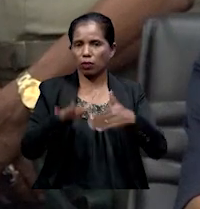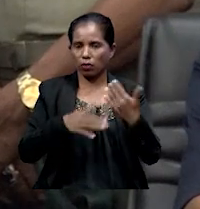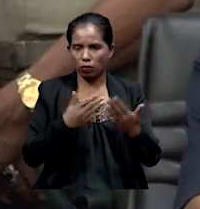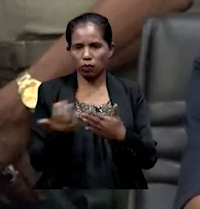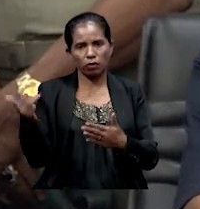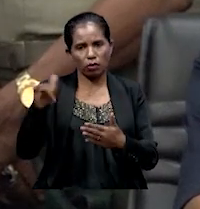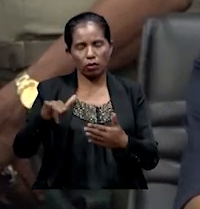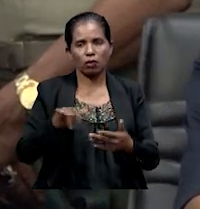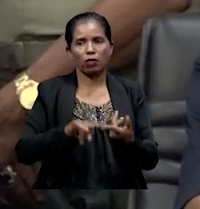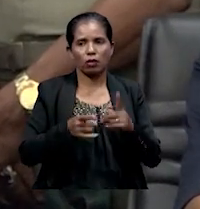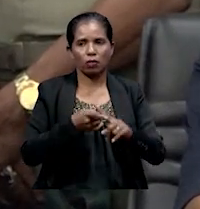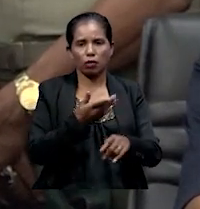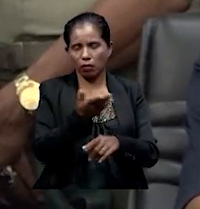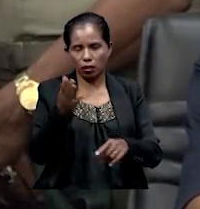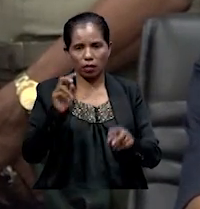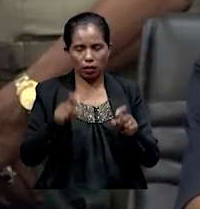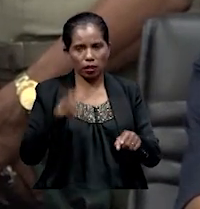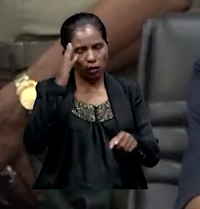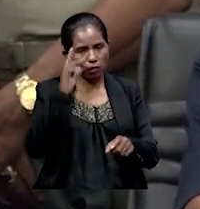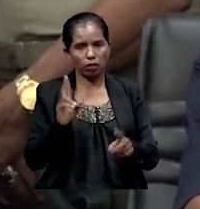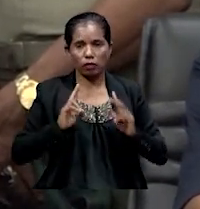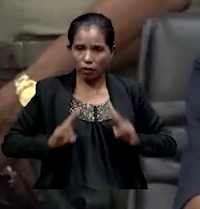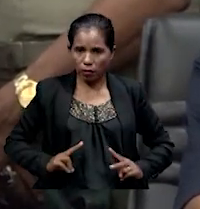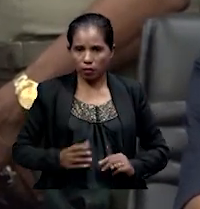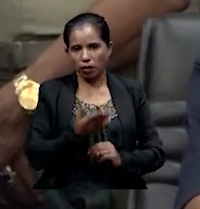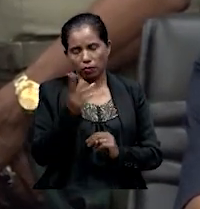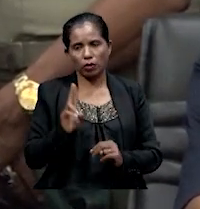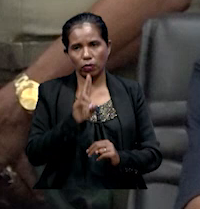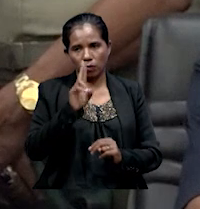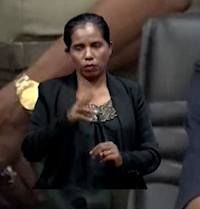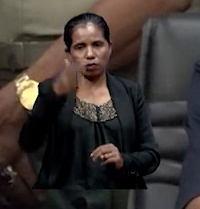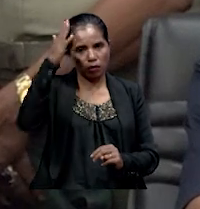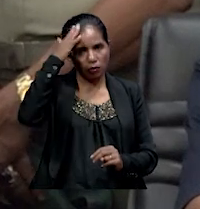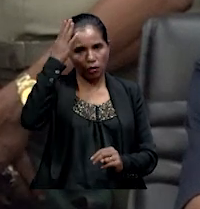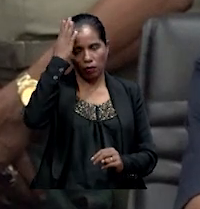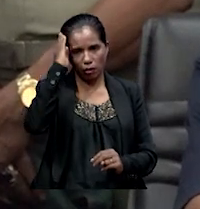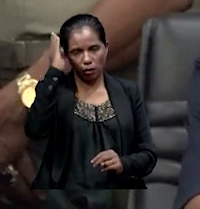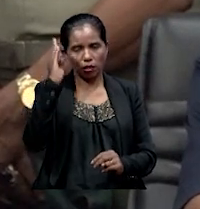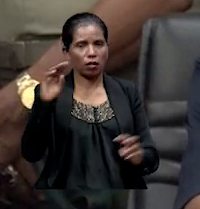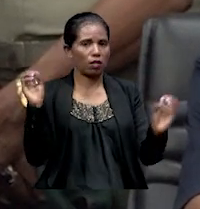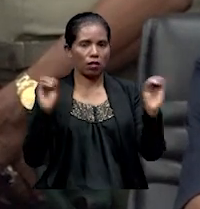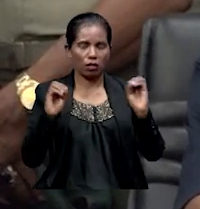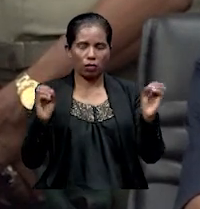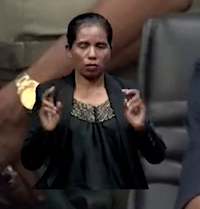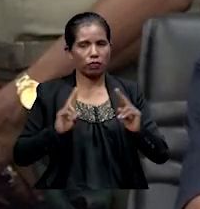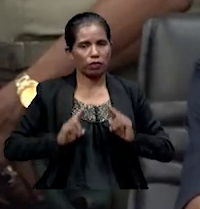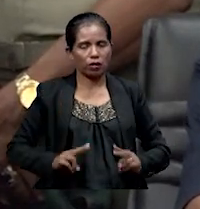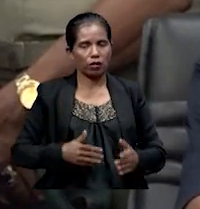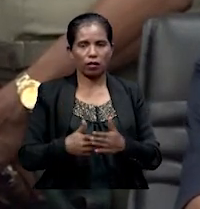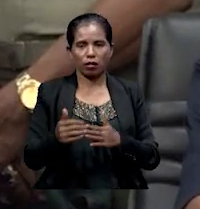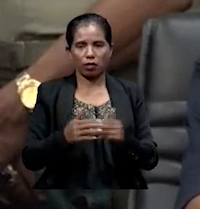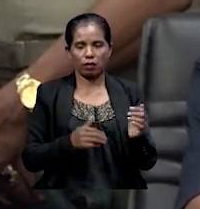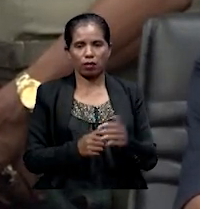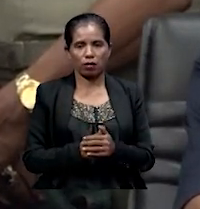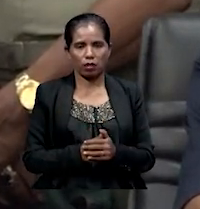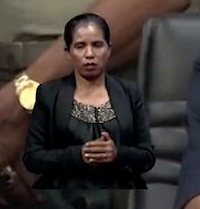sira. E me tem que não ingata far nem me hatais, boa nem me taca, nem lá os qualquer uniforme ida. Nem lá